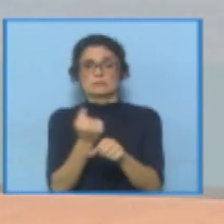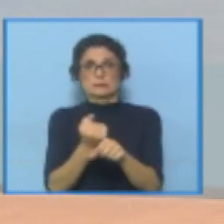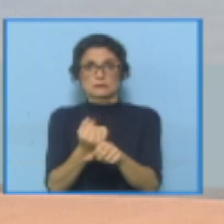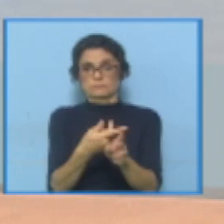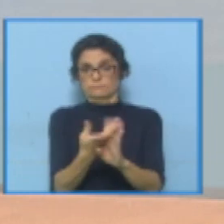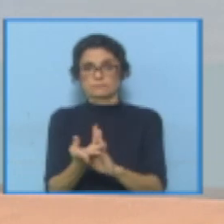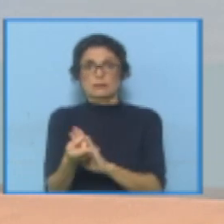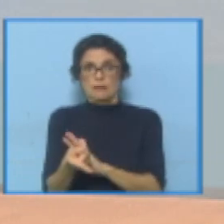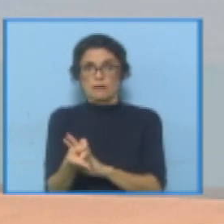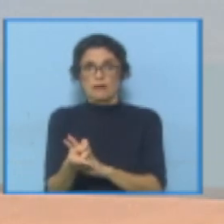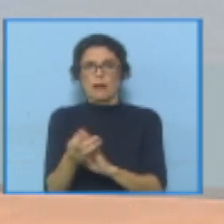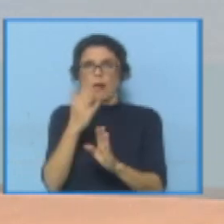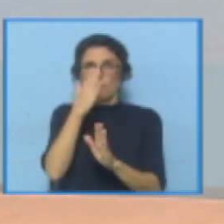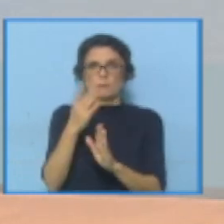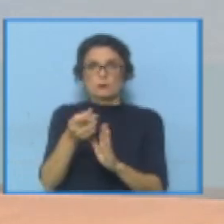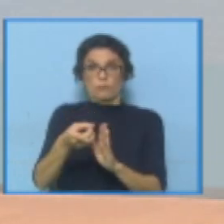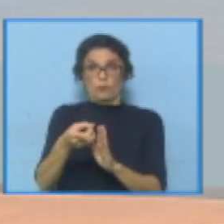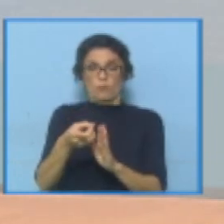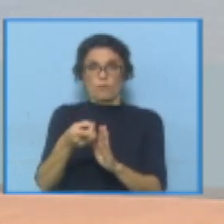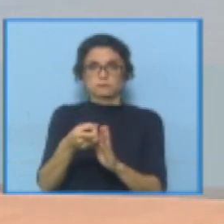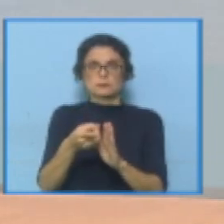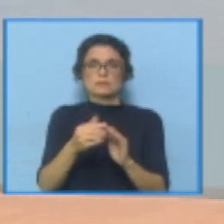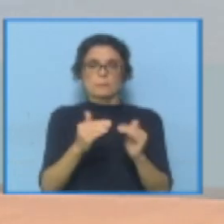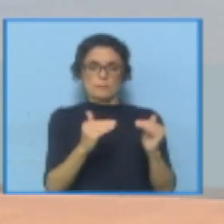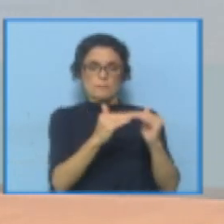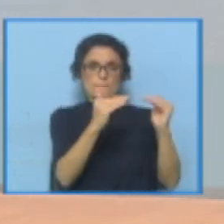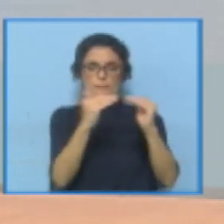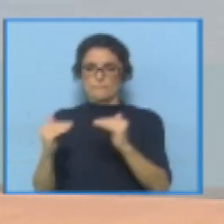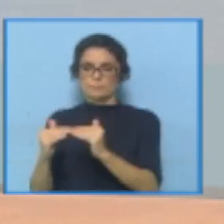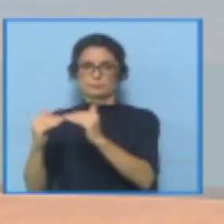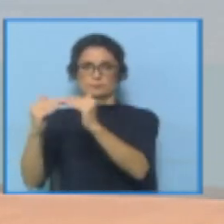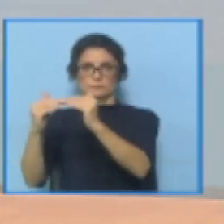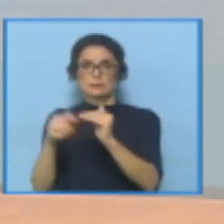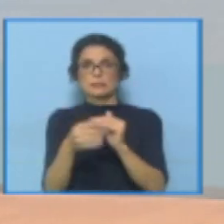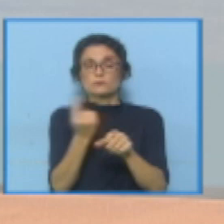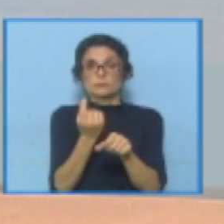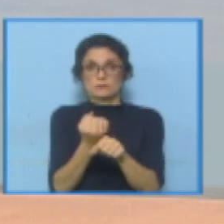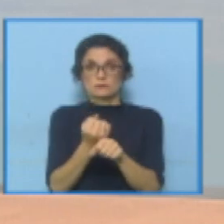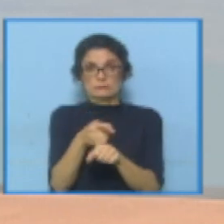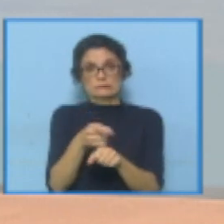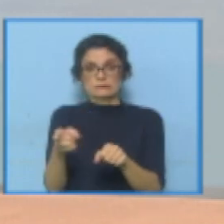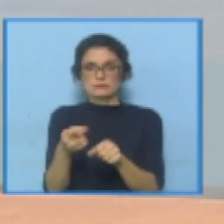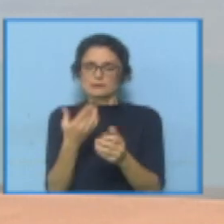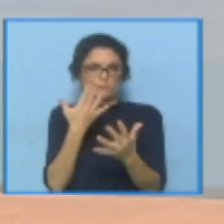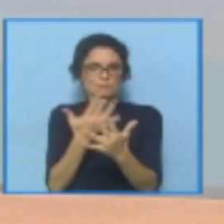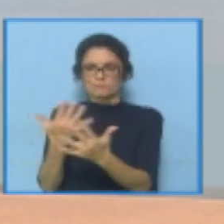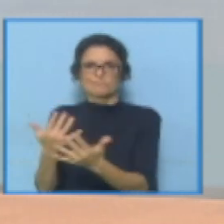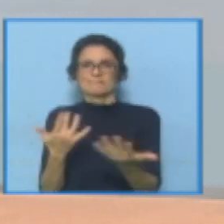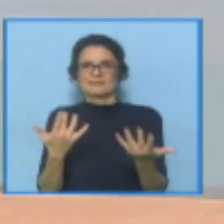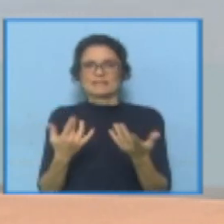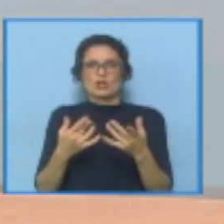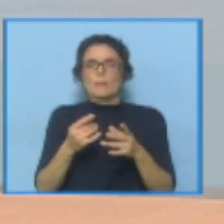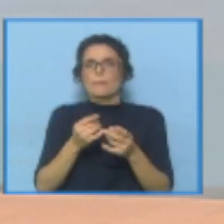Temos cerca de 9 atividades para cada faixa etária e são atividades, como se pode ver, muito apelativas, desde sopa